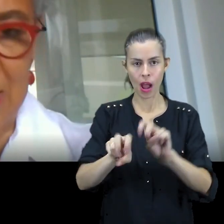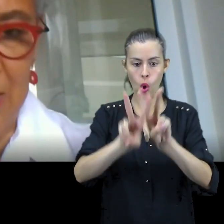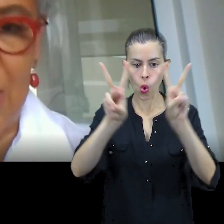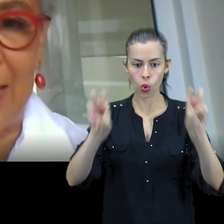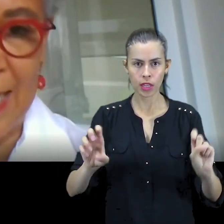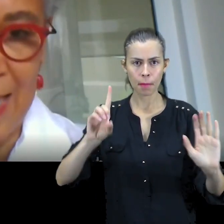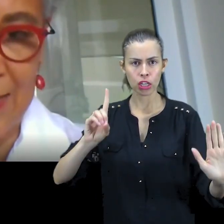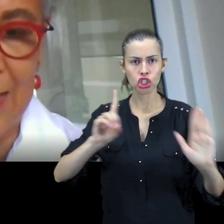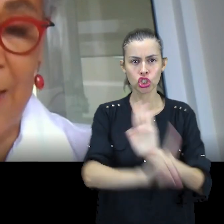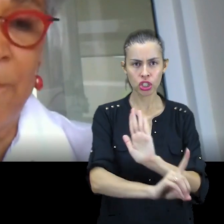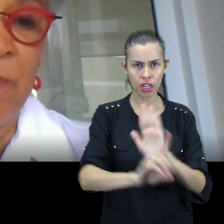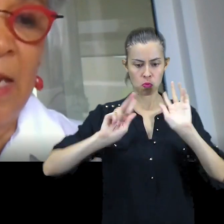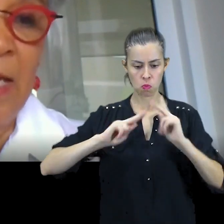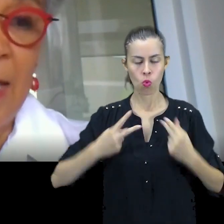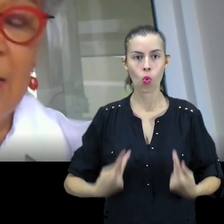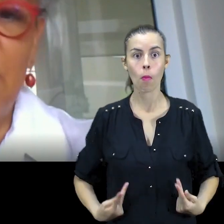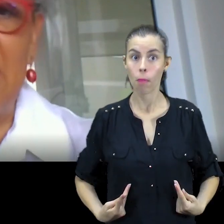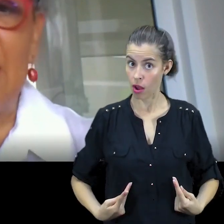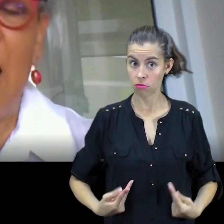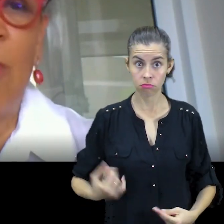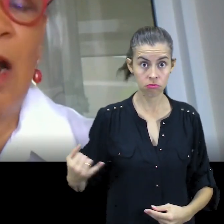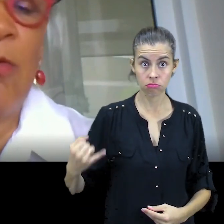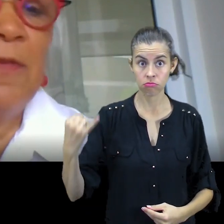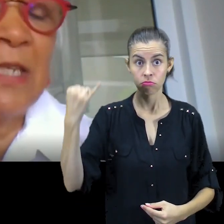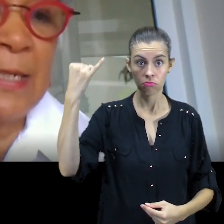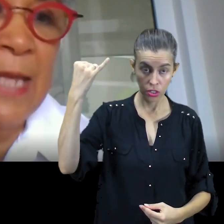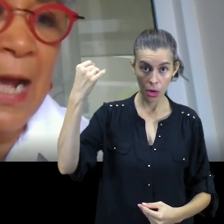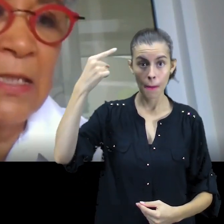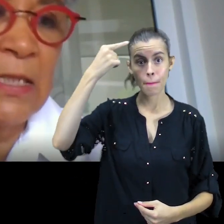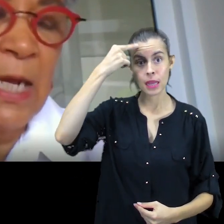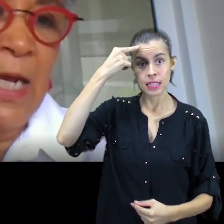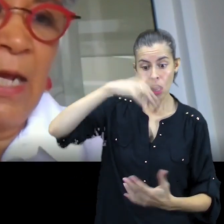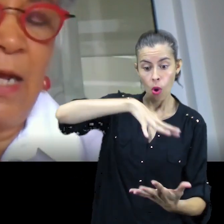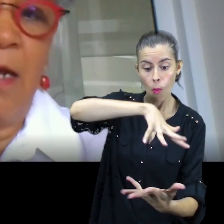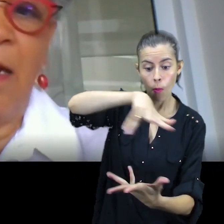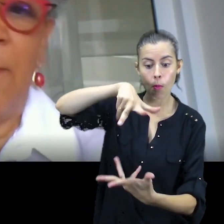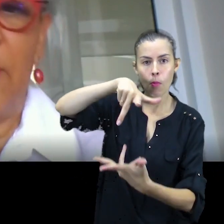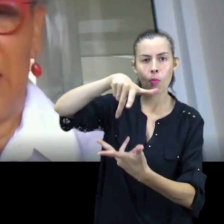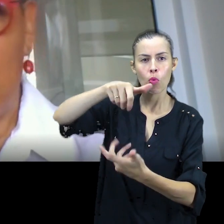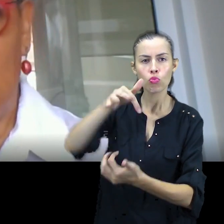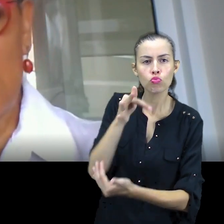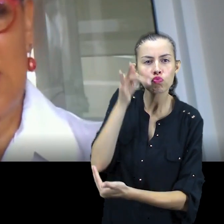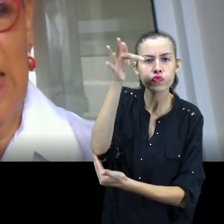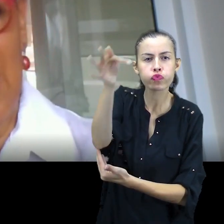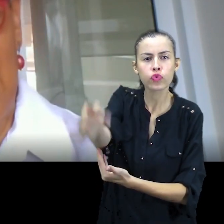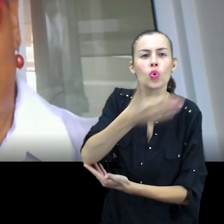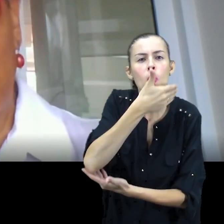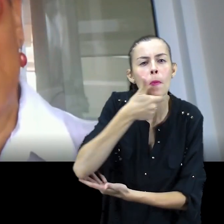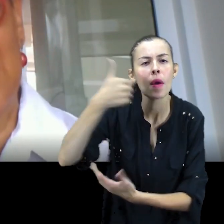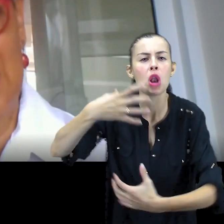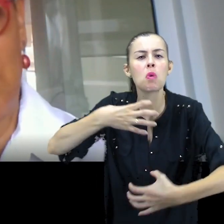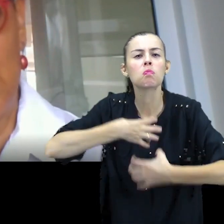hoje bastante relegada, né? E, em especial, na universidade, para nós,